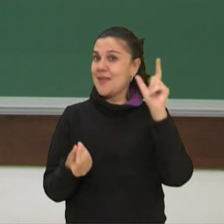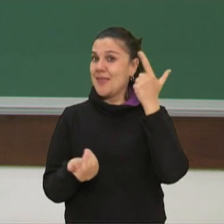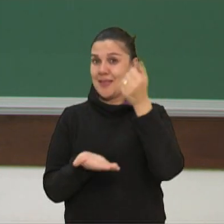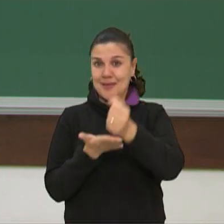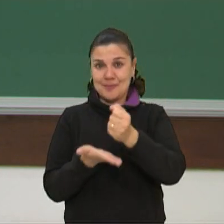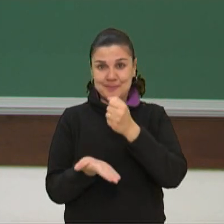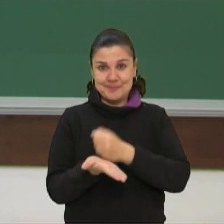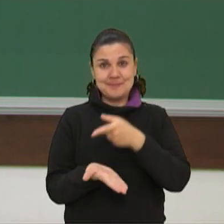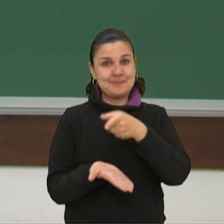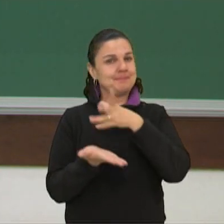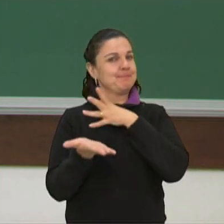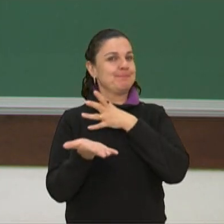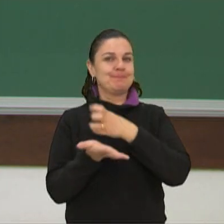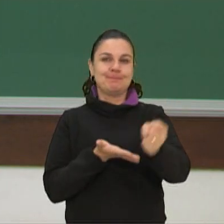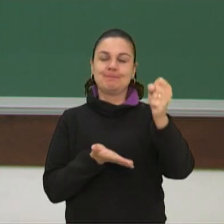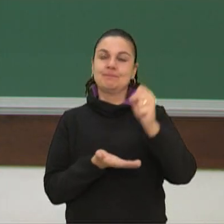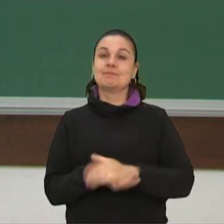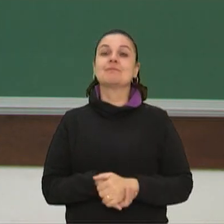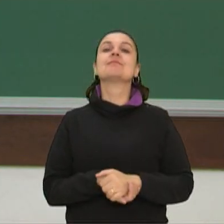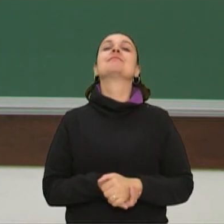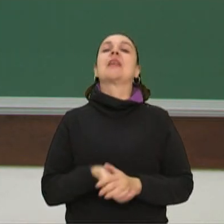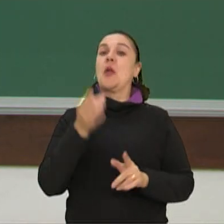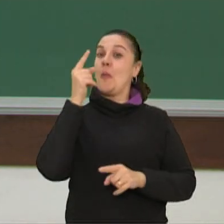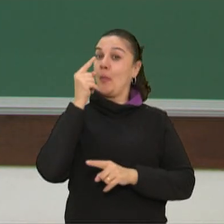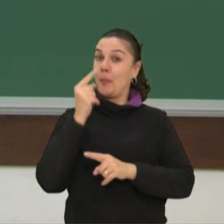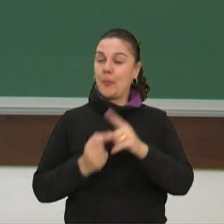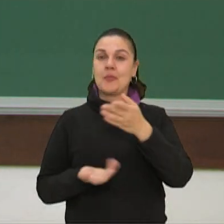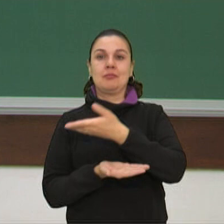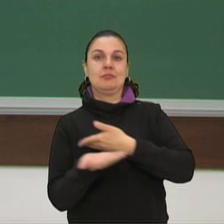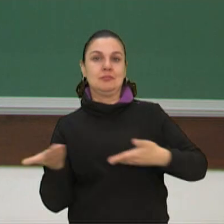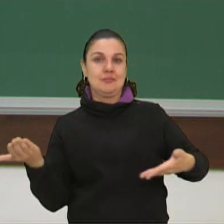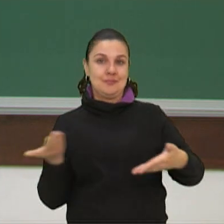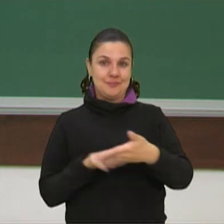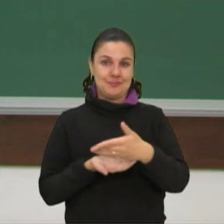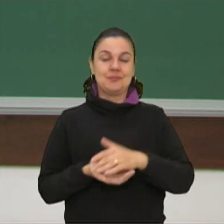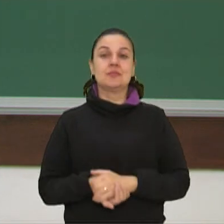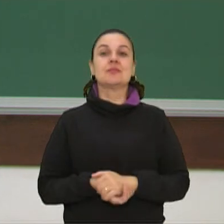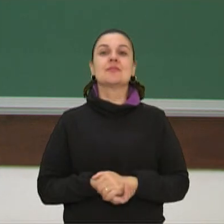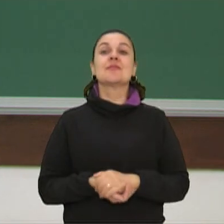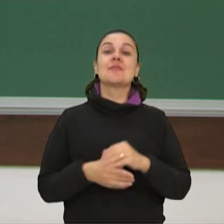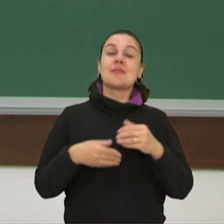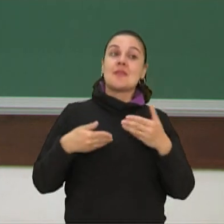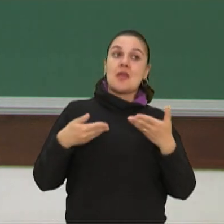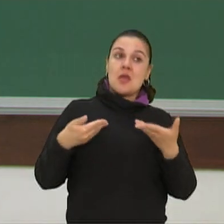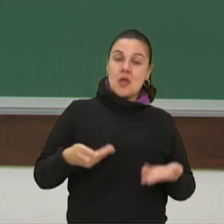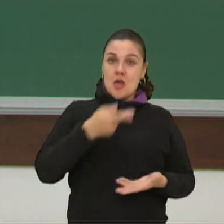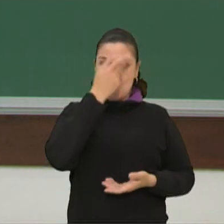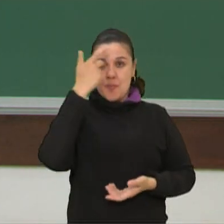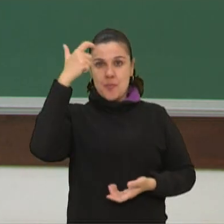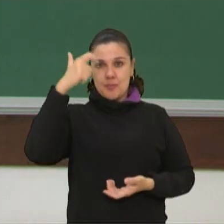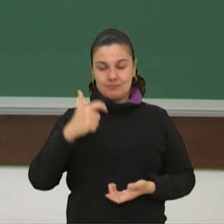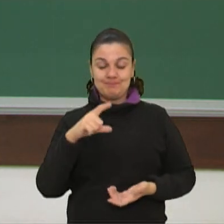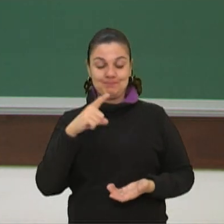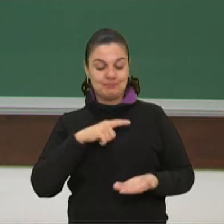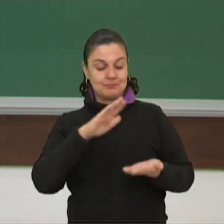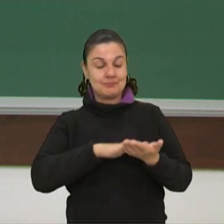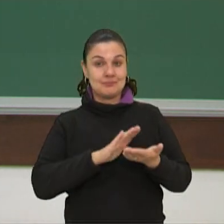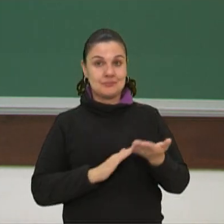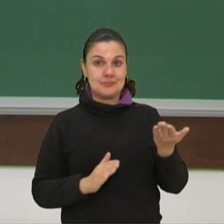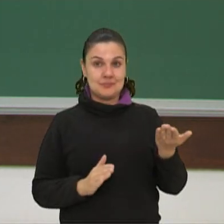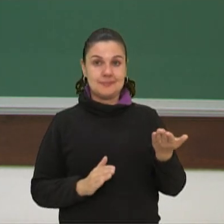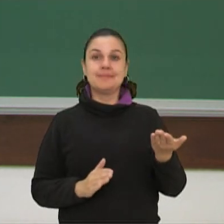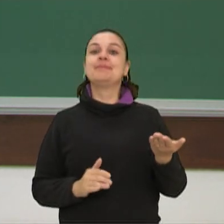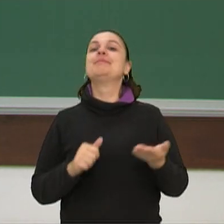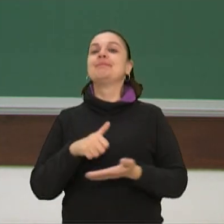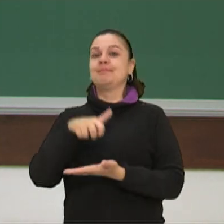tivesse esse tipo de inscrição era proibido de ser comercializado e quem tivesse portando ele sofreria